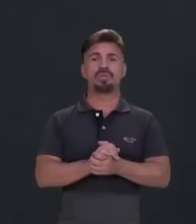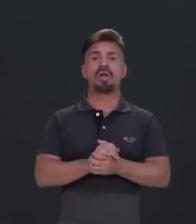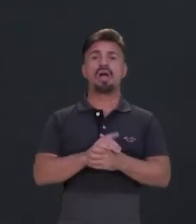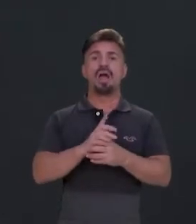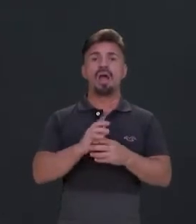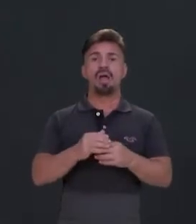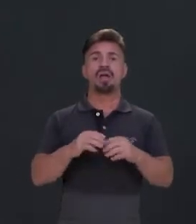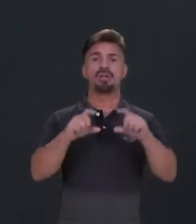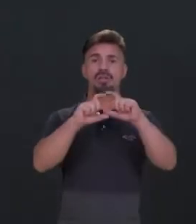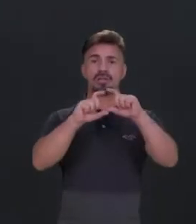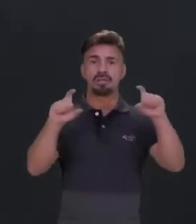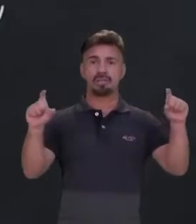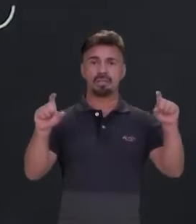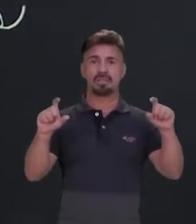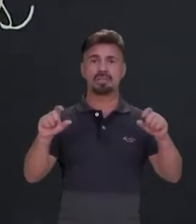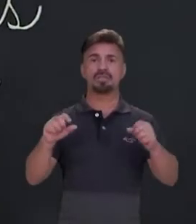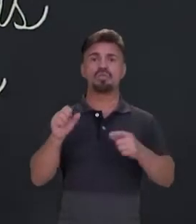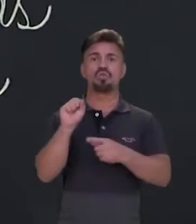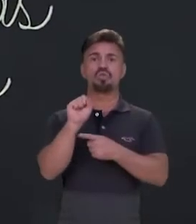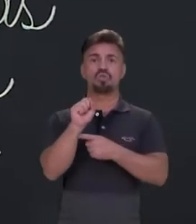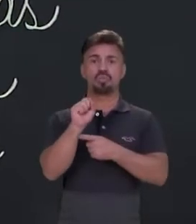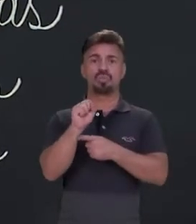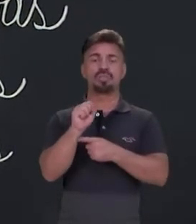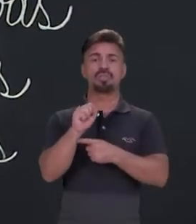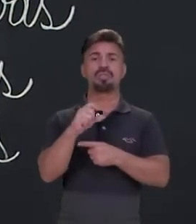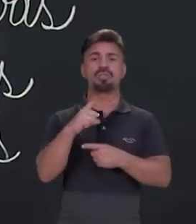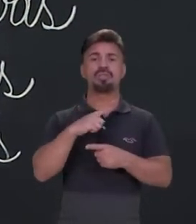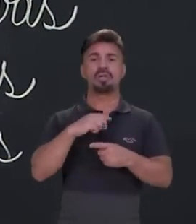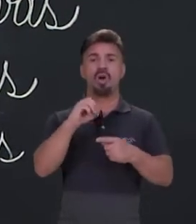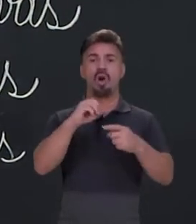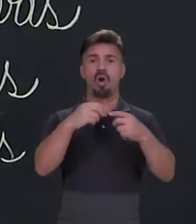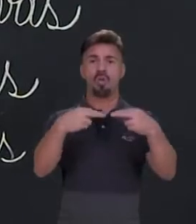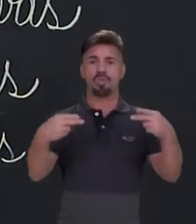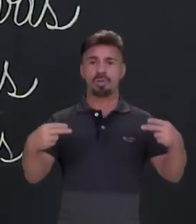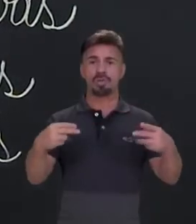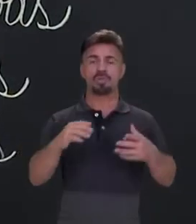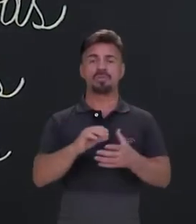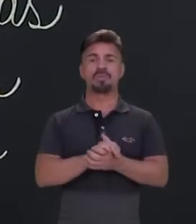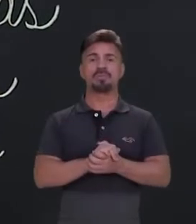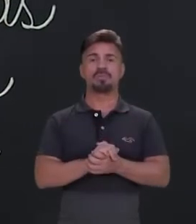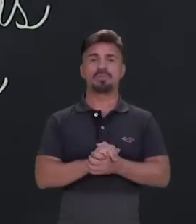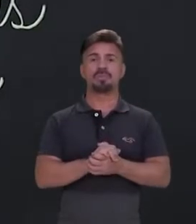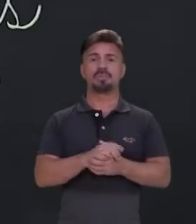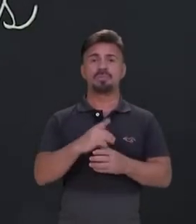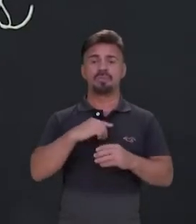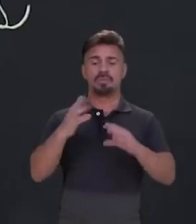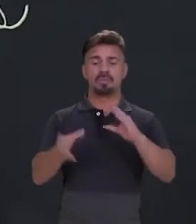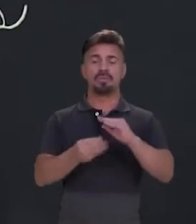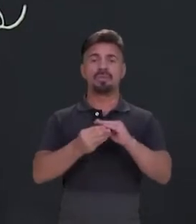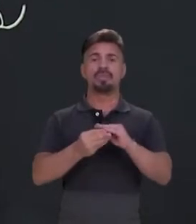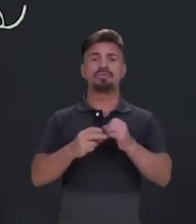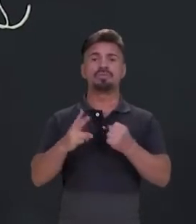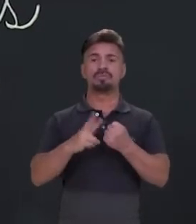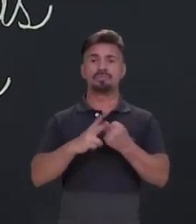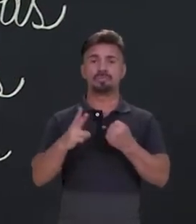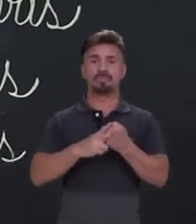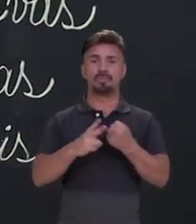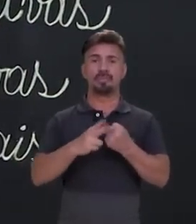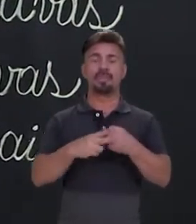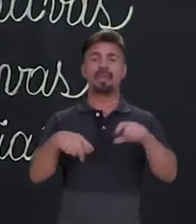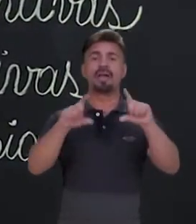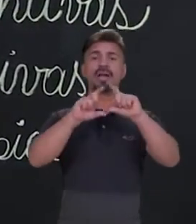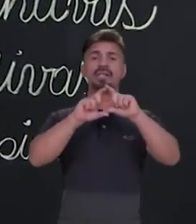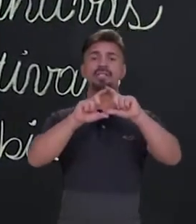oração substantiva tem valor de objeto, porque completa o sentido do verbo.